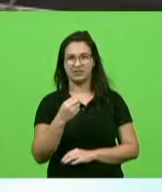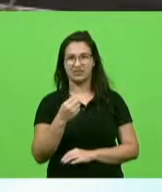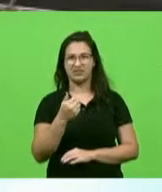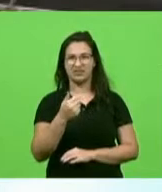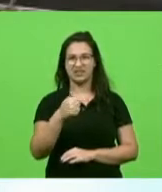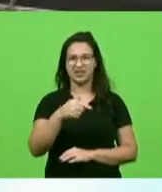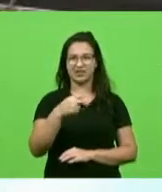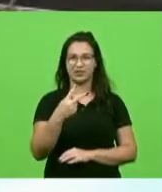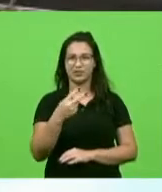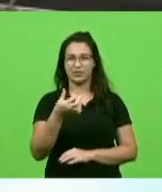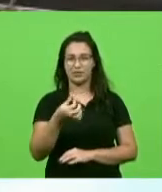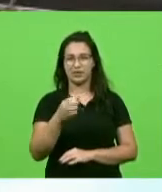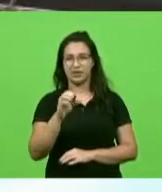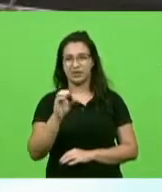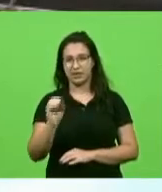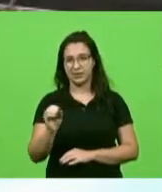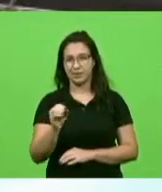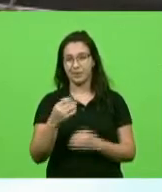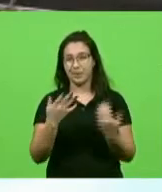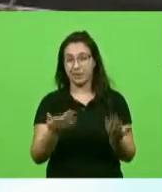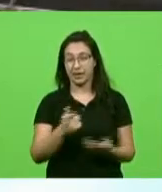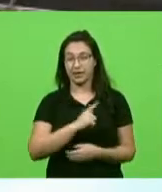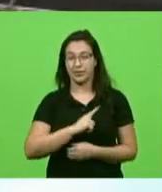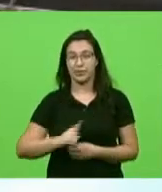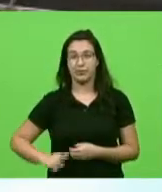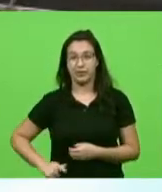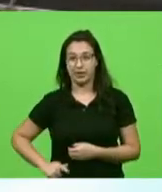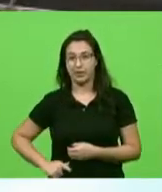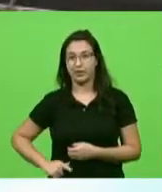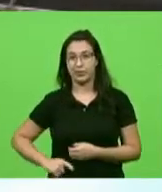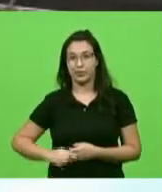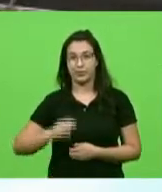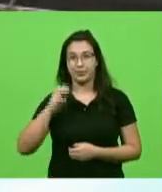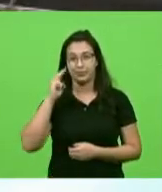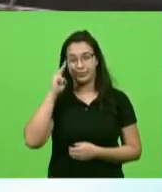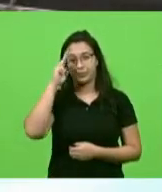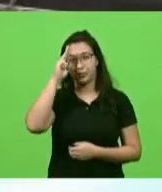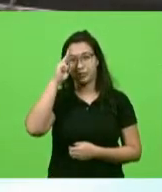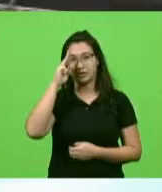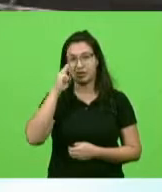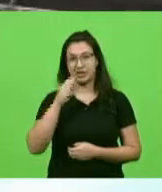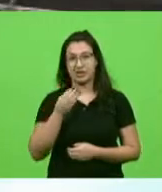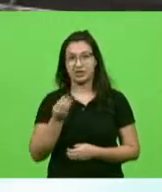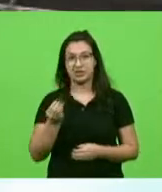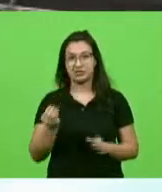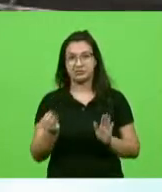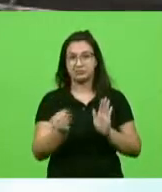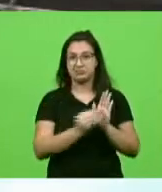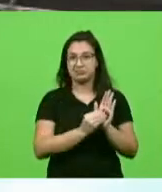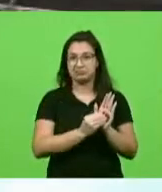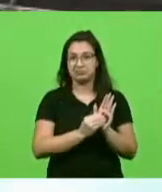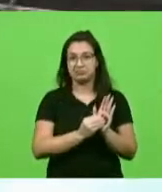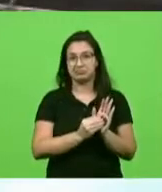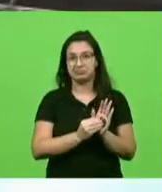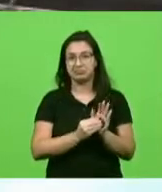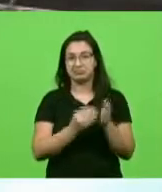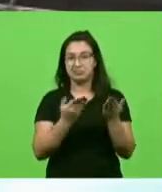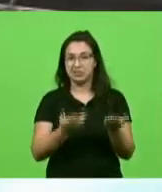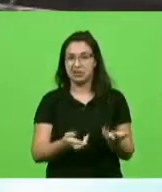RLI 20/00179-260, no qual o governador do Estado, senhor Carlos Moisés, não se encontra no rol